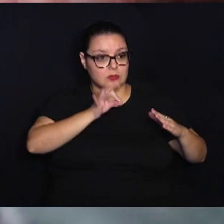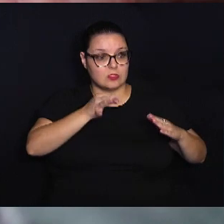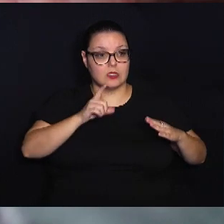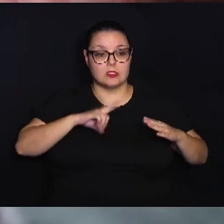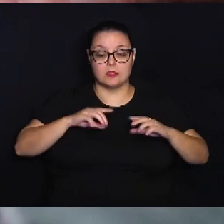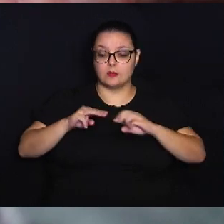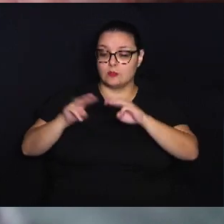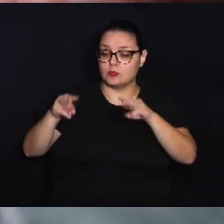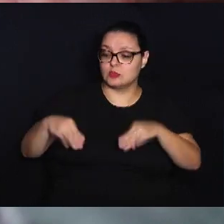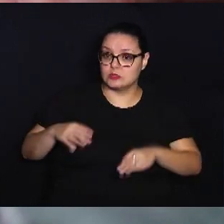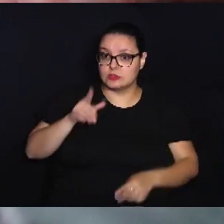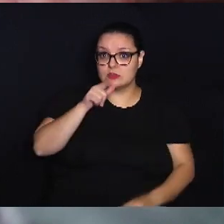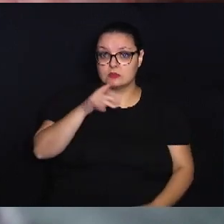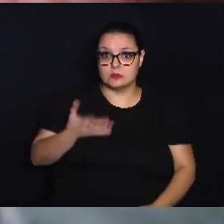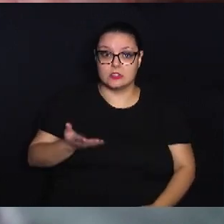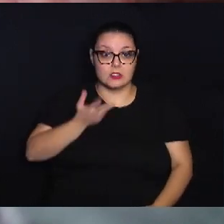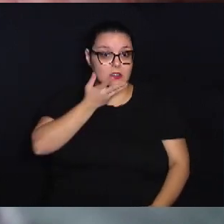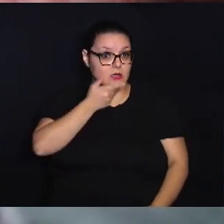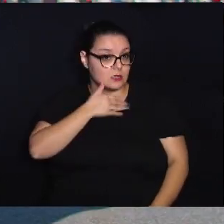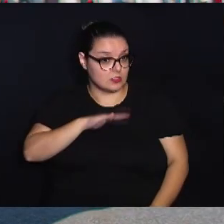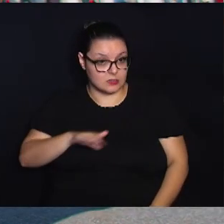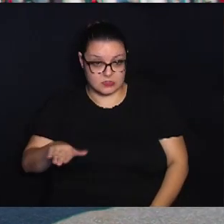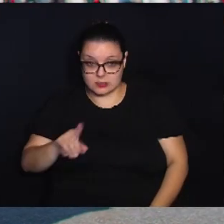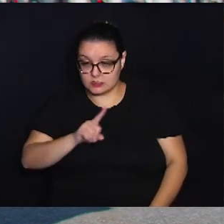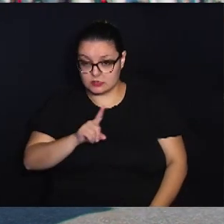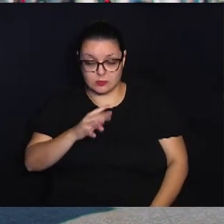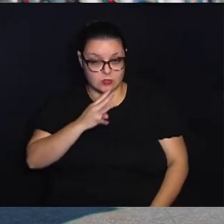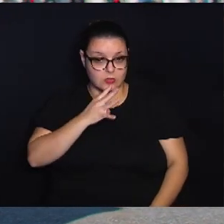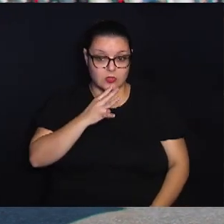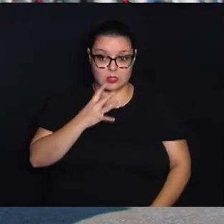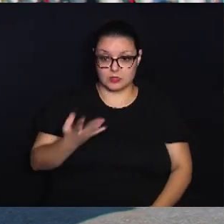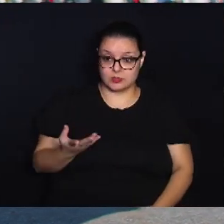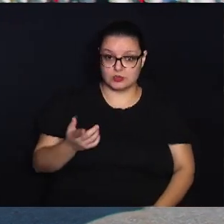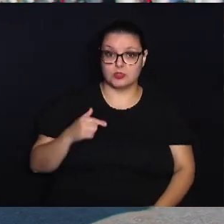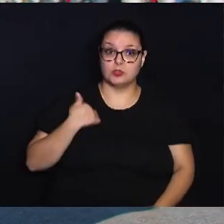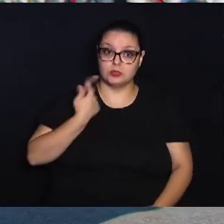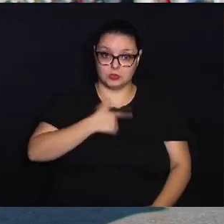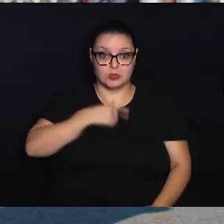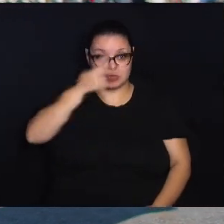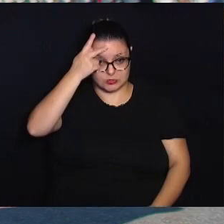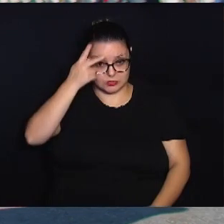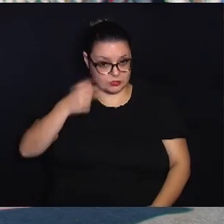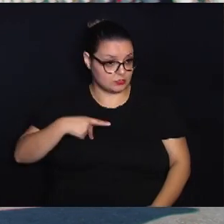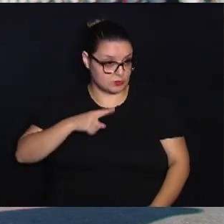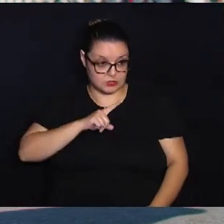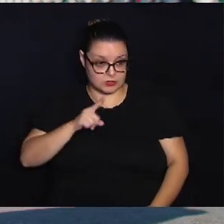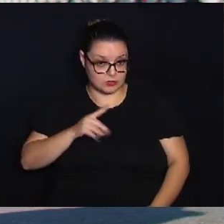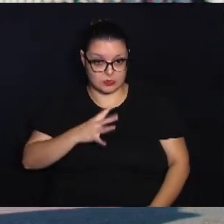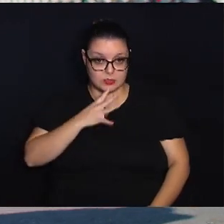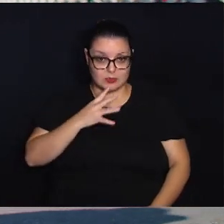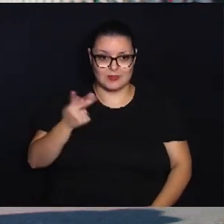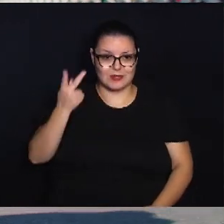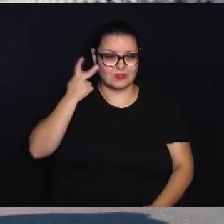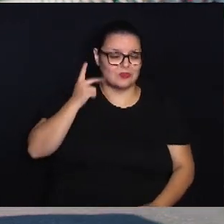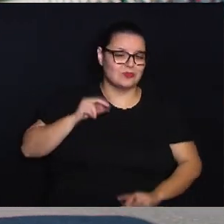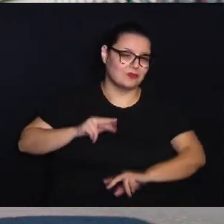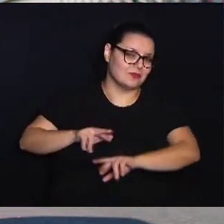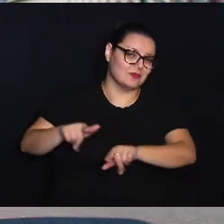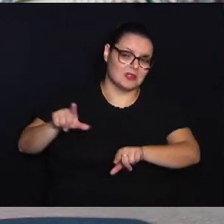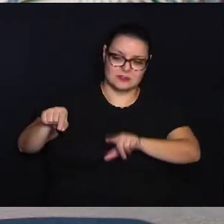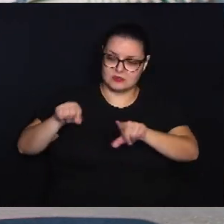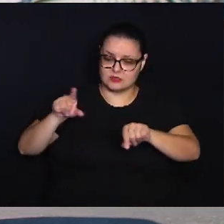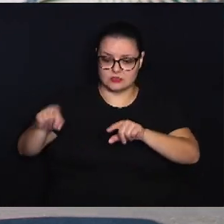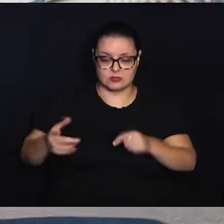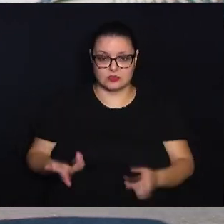então você tem várias opções que as crianças muitas vezes não conhecem e que nós mesmos muitas vezes não conhecemos. São Paulo está